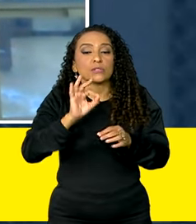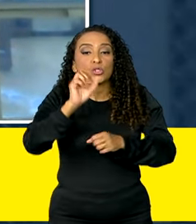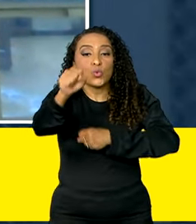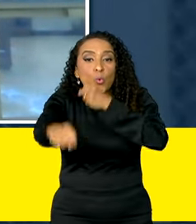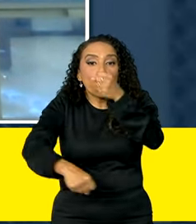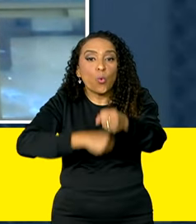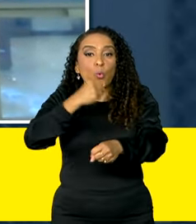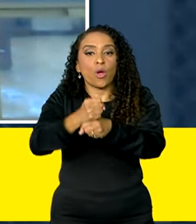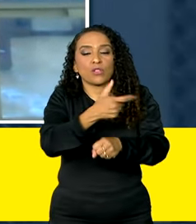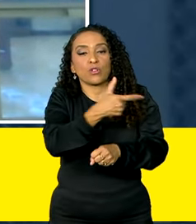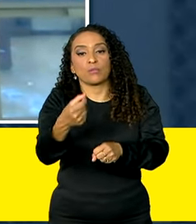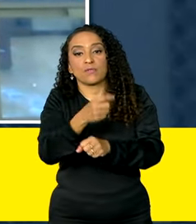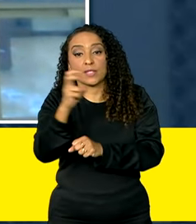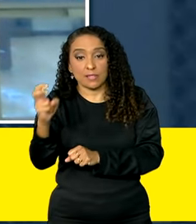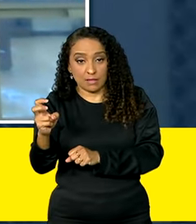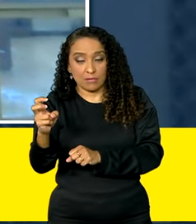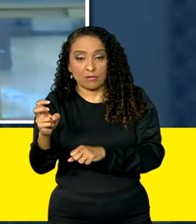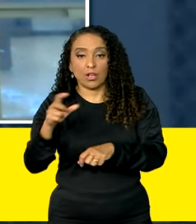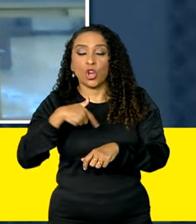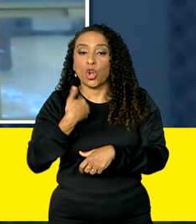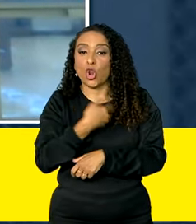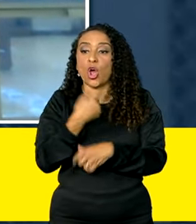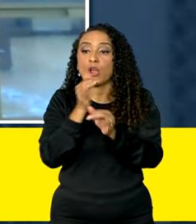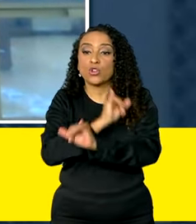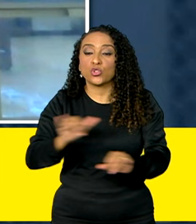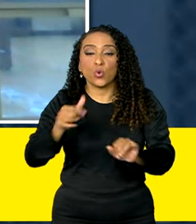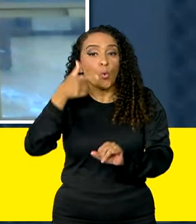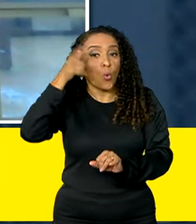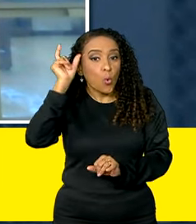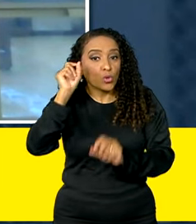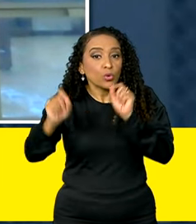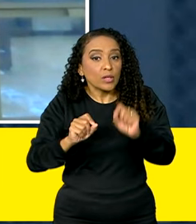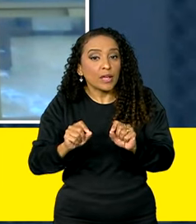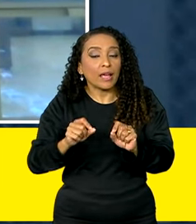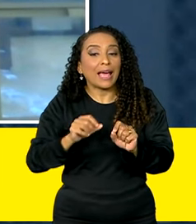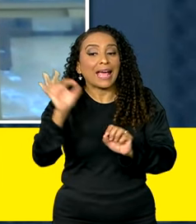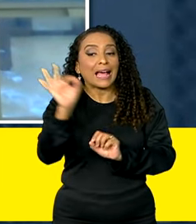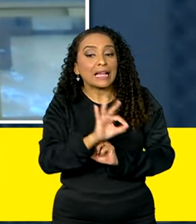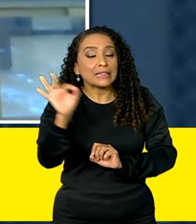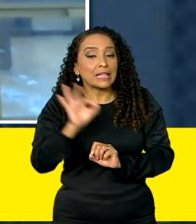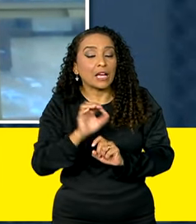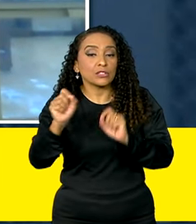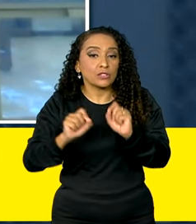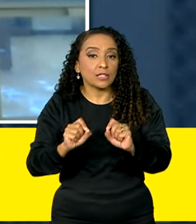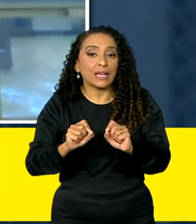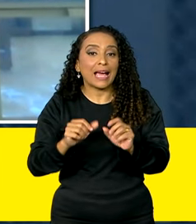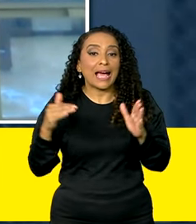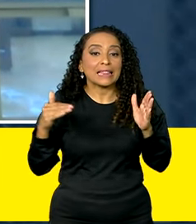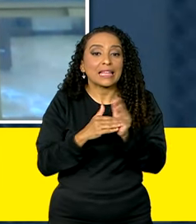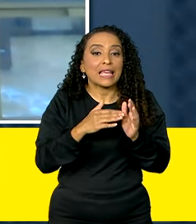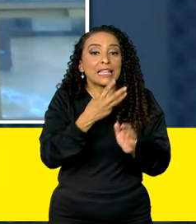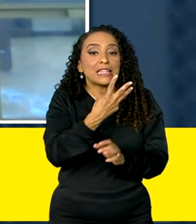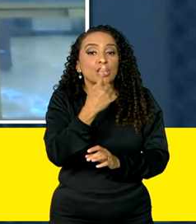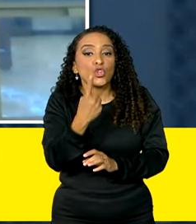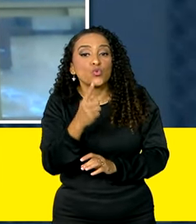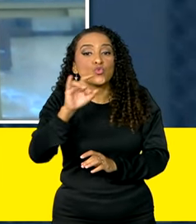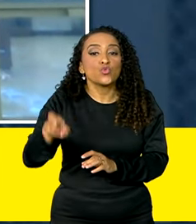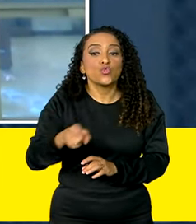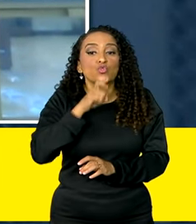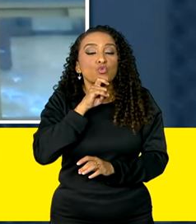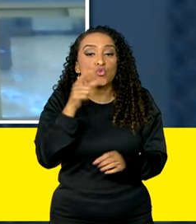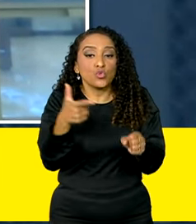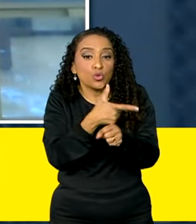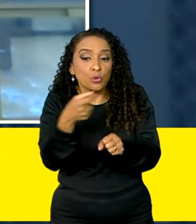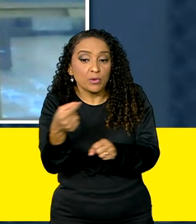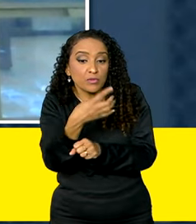de 2025. O que nós anunciamos ontem foi a taxa, como eu disse no começo da entrevista, até o dia 31 de julho de